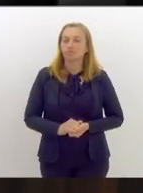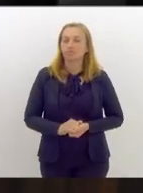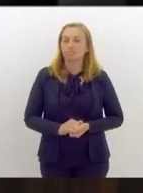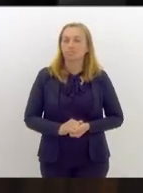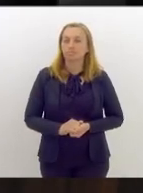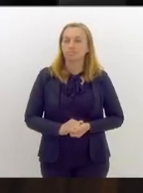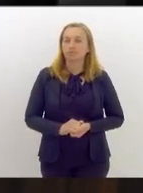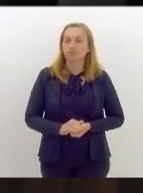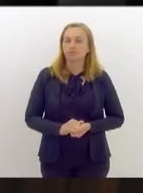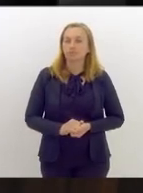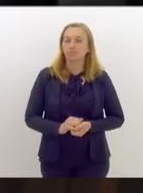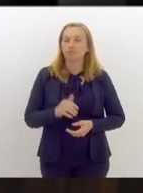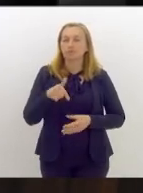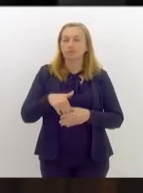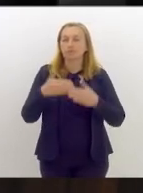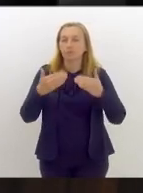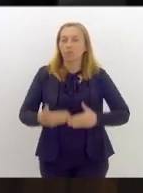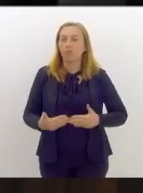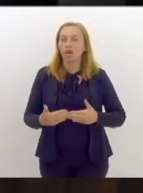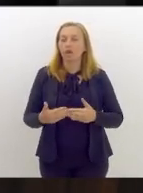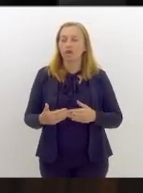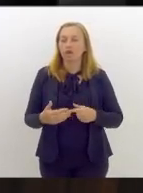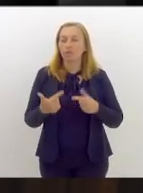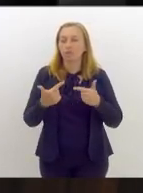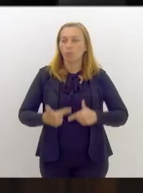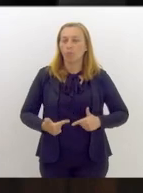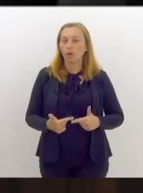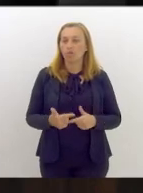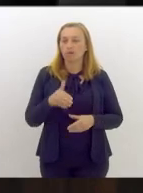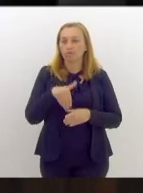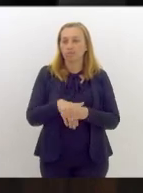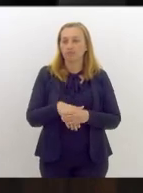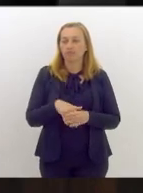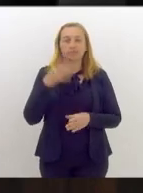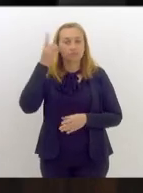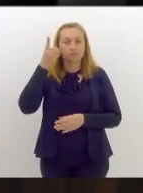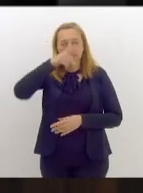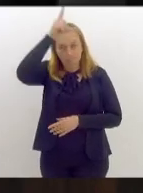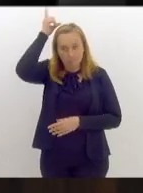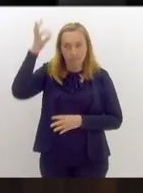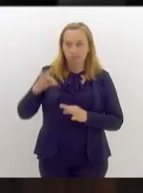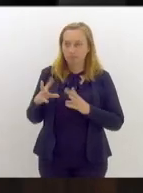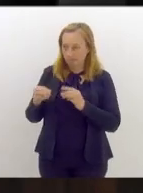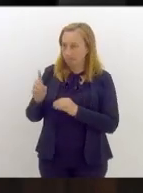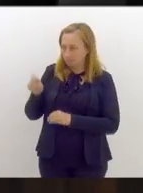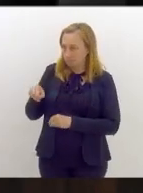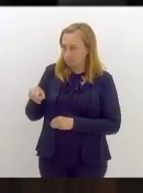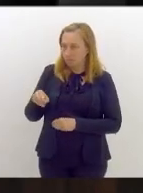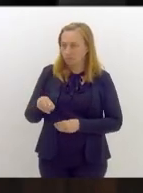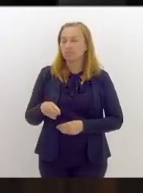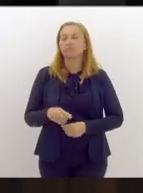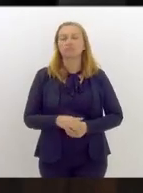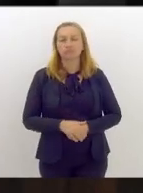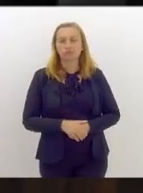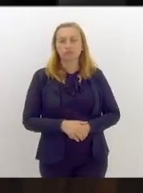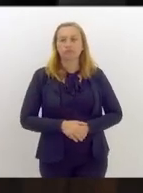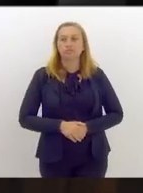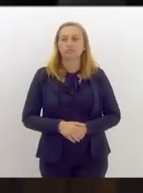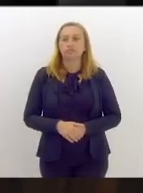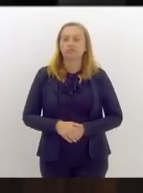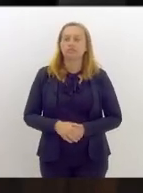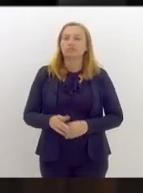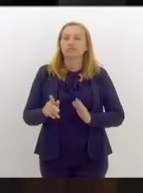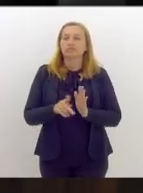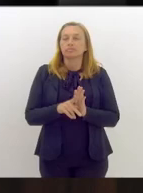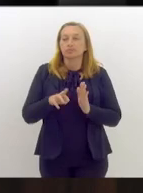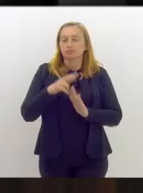Vai a promulgação, com voto pela abstenção, deputado Luiz Paulo em todas, não é isso? Deputado Luiz Paulo. Projeto